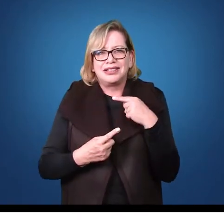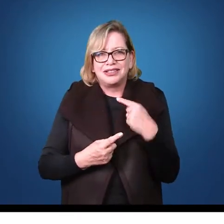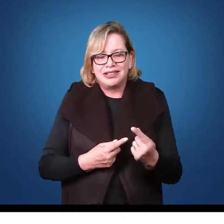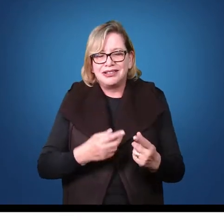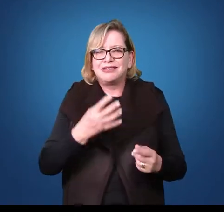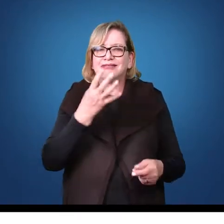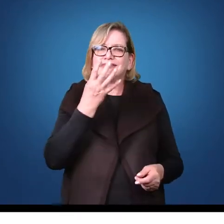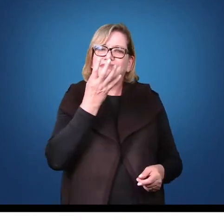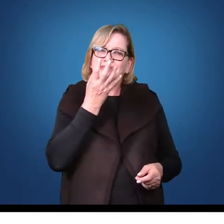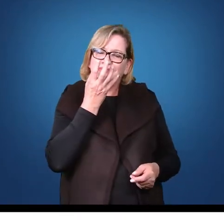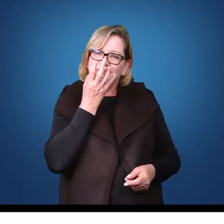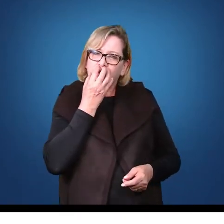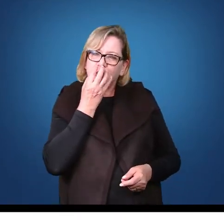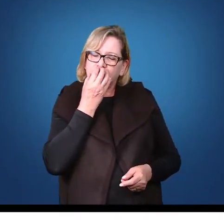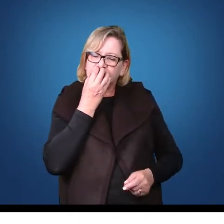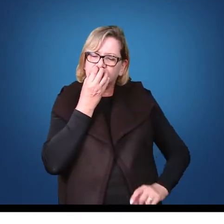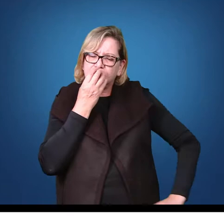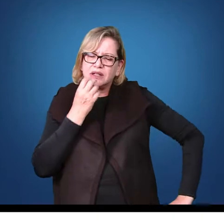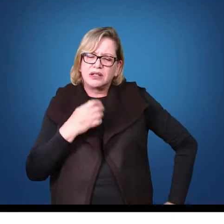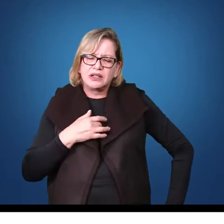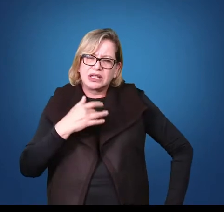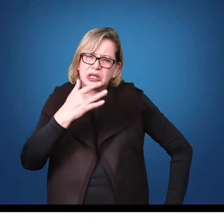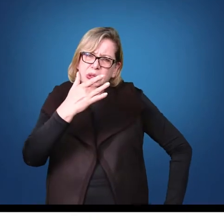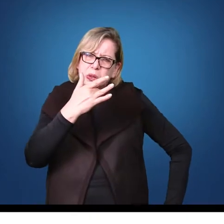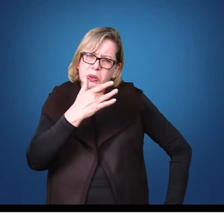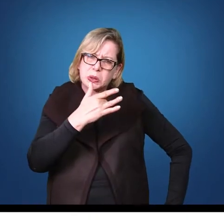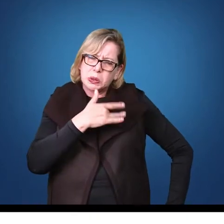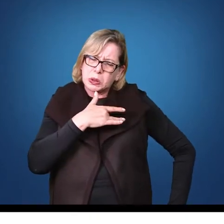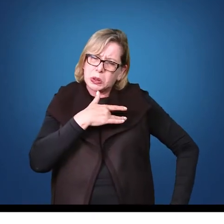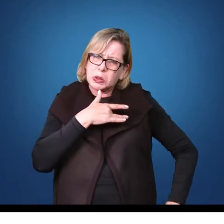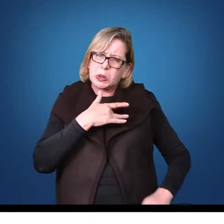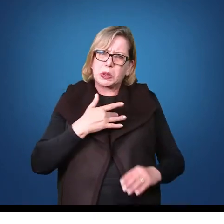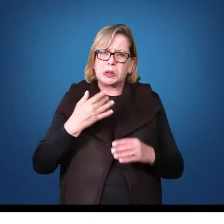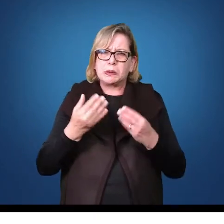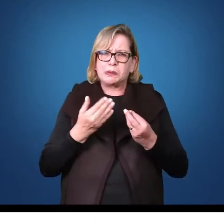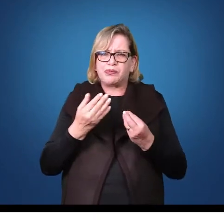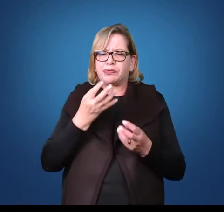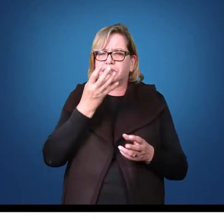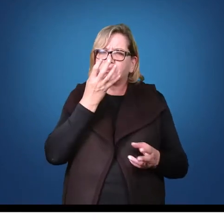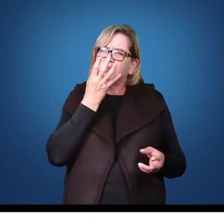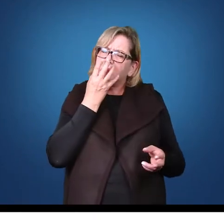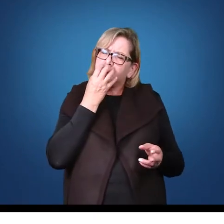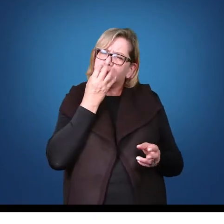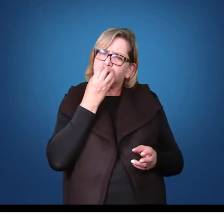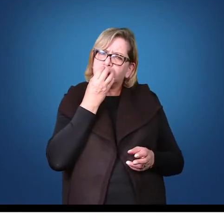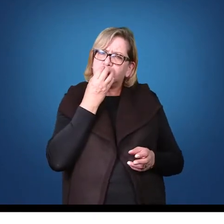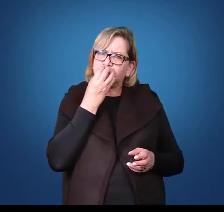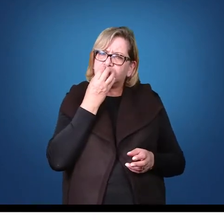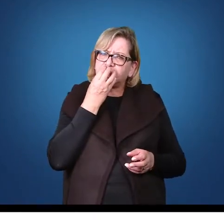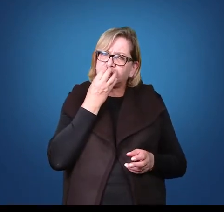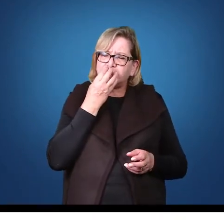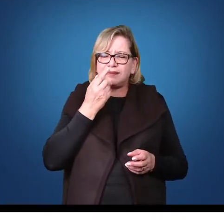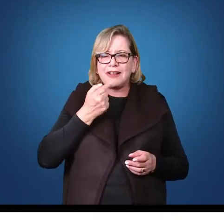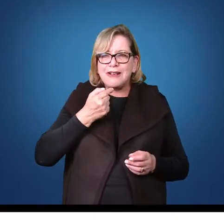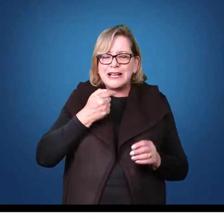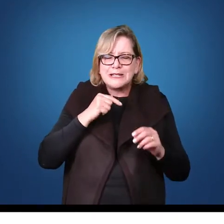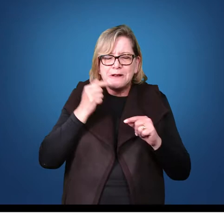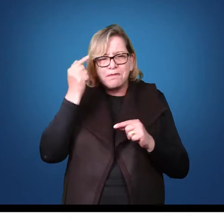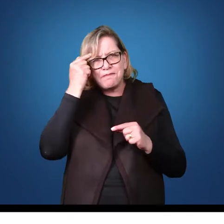Os cachorrinhos. Ai, judiação! E os cachorrinhos foram,